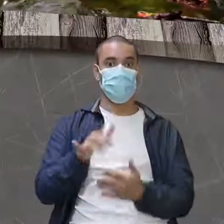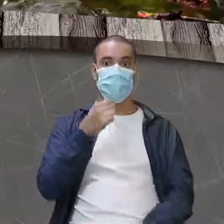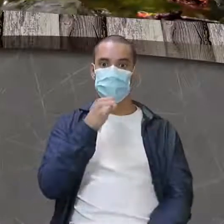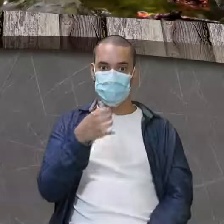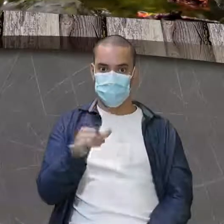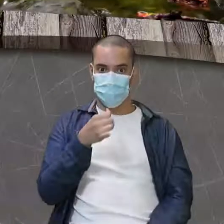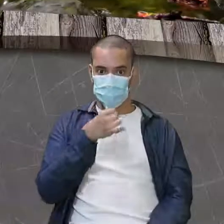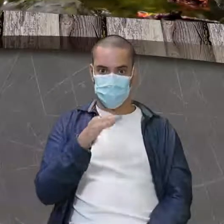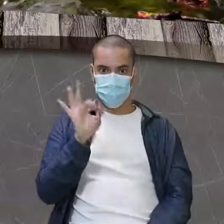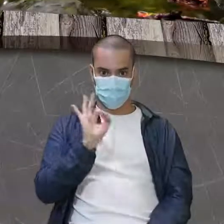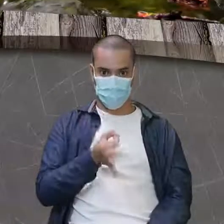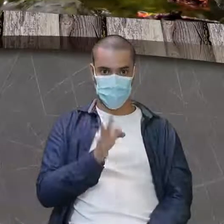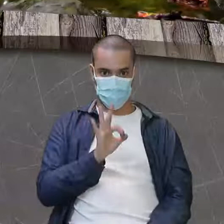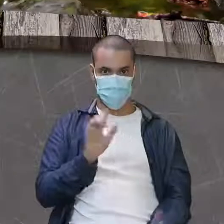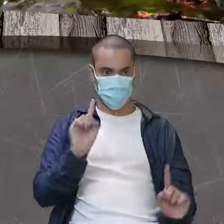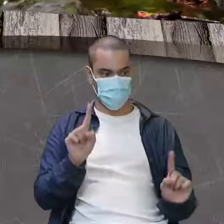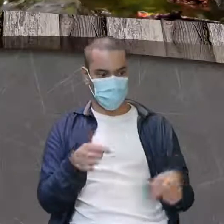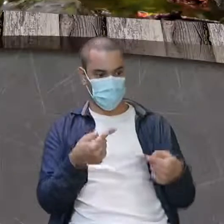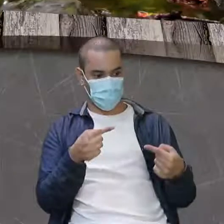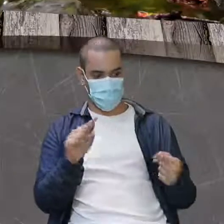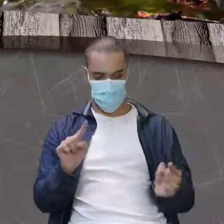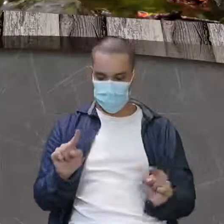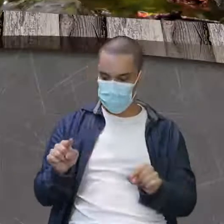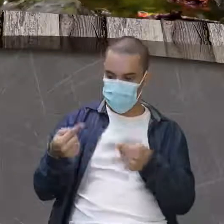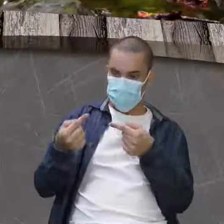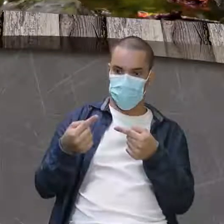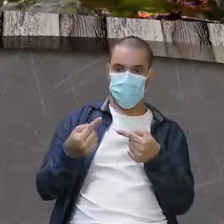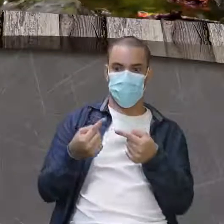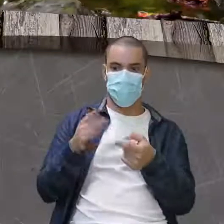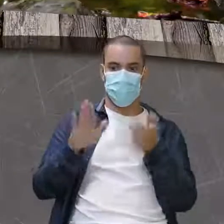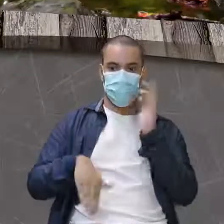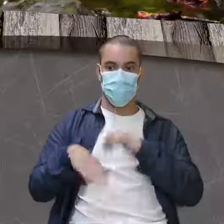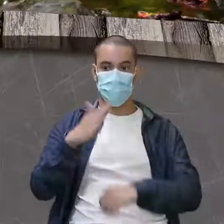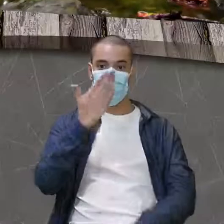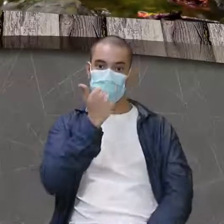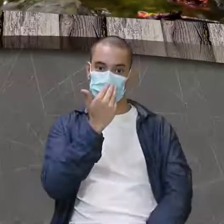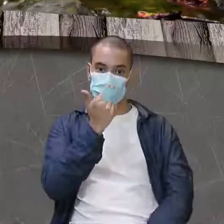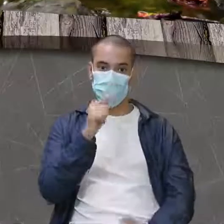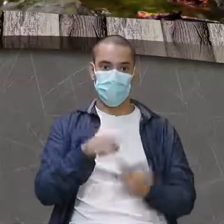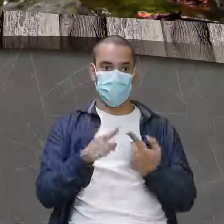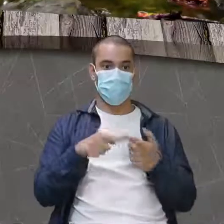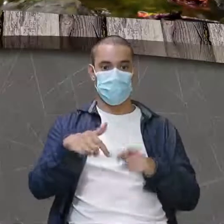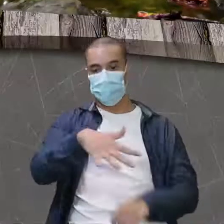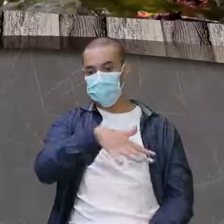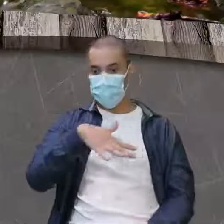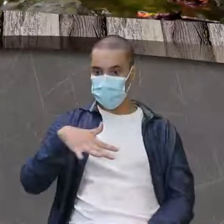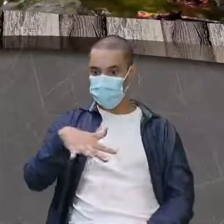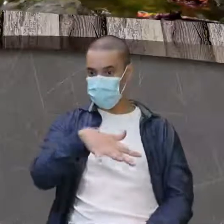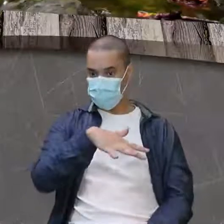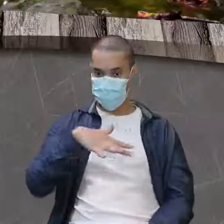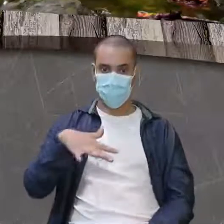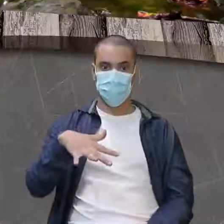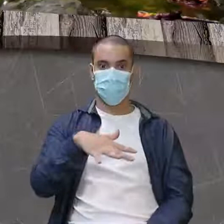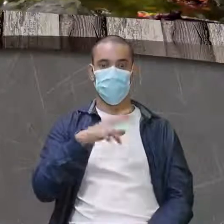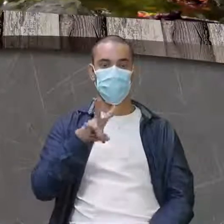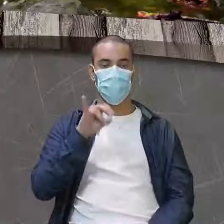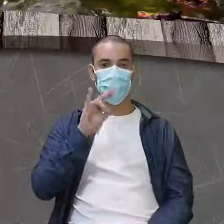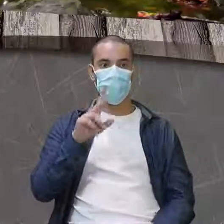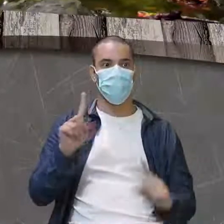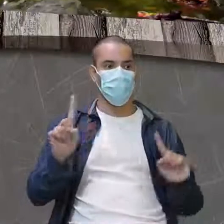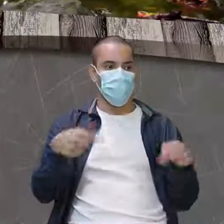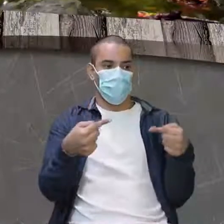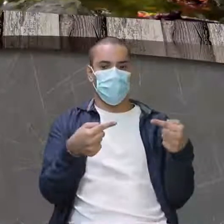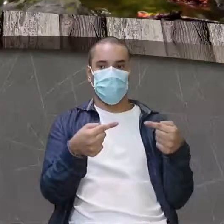energia, tá? Competição eu vou por alimento, por espaço, eu vou competir